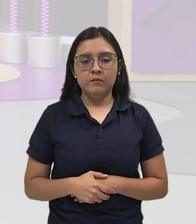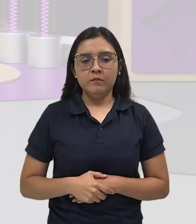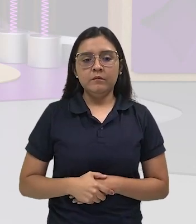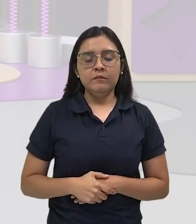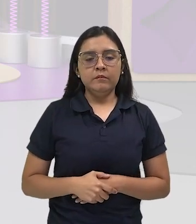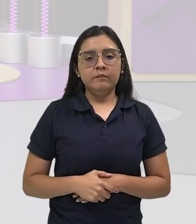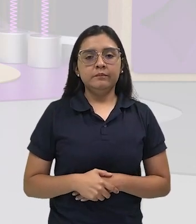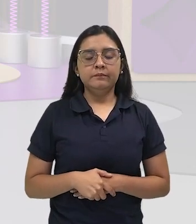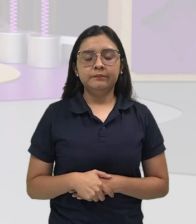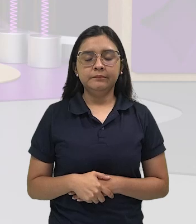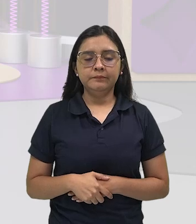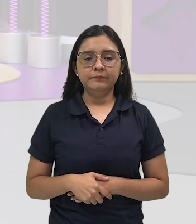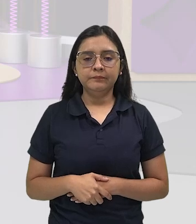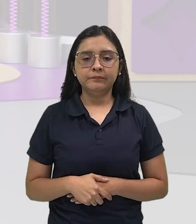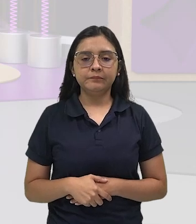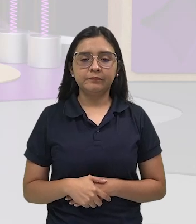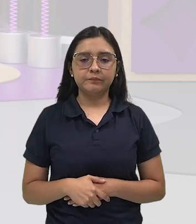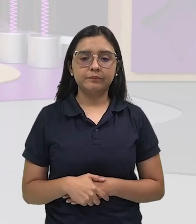estamos tendo